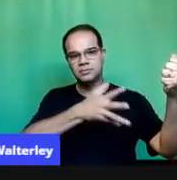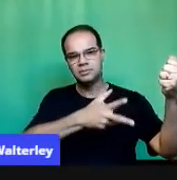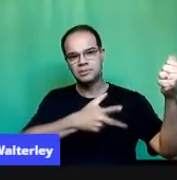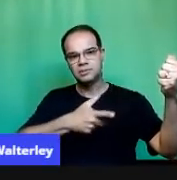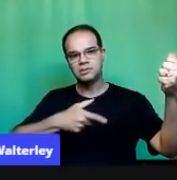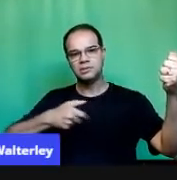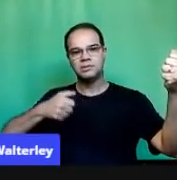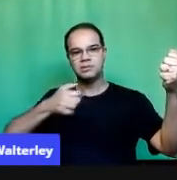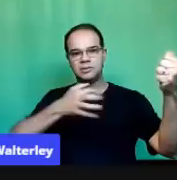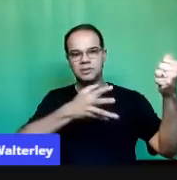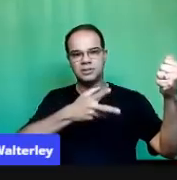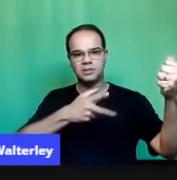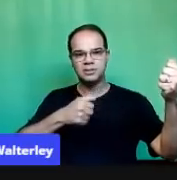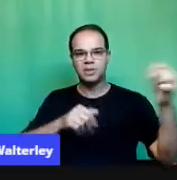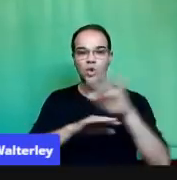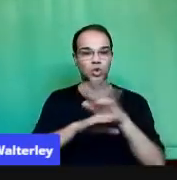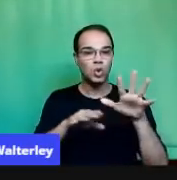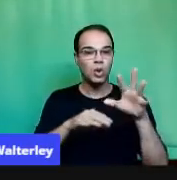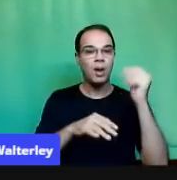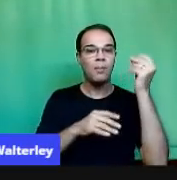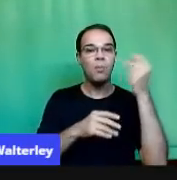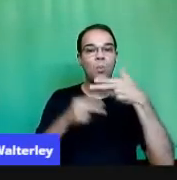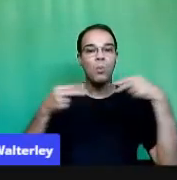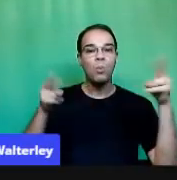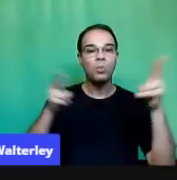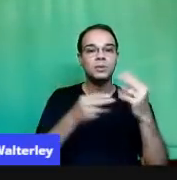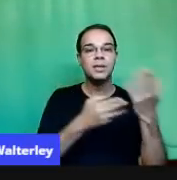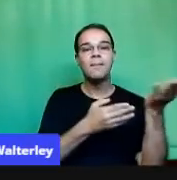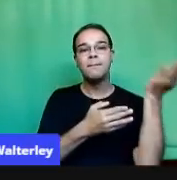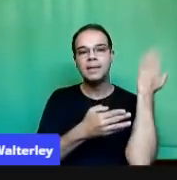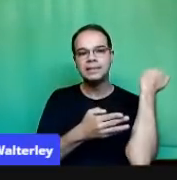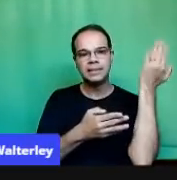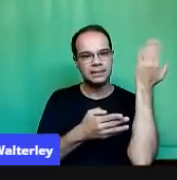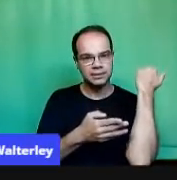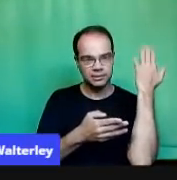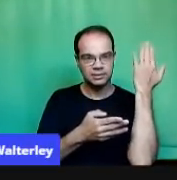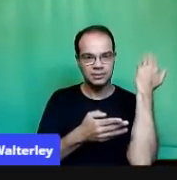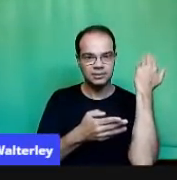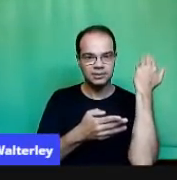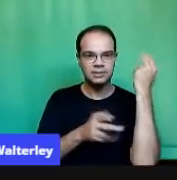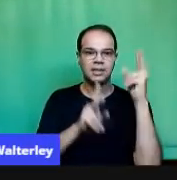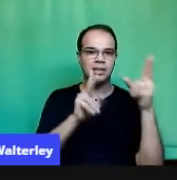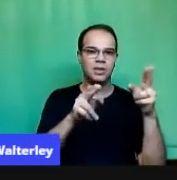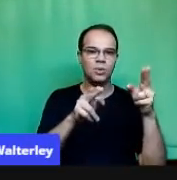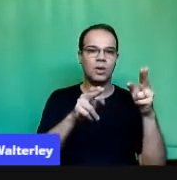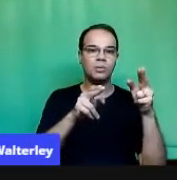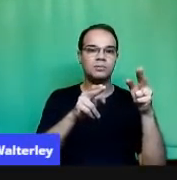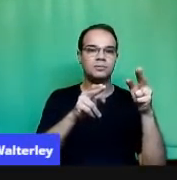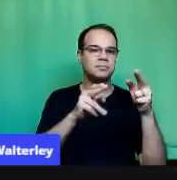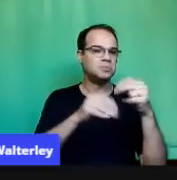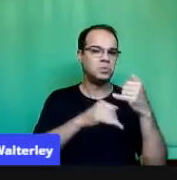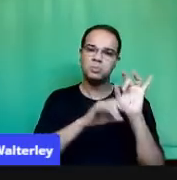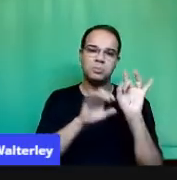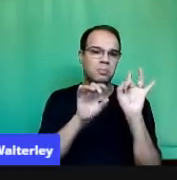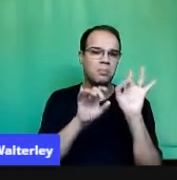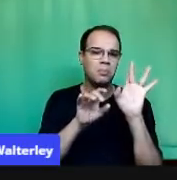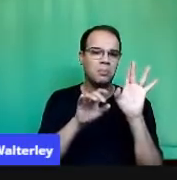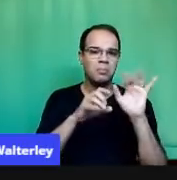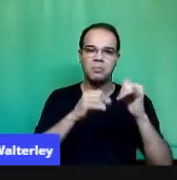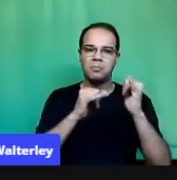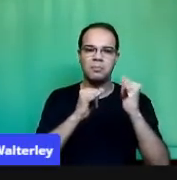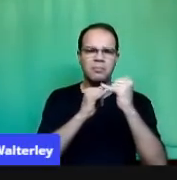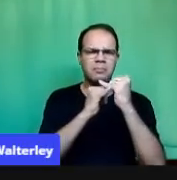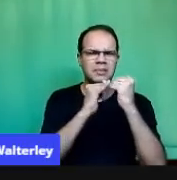do quê? De divertir, de interter as pessoas